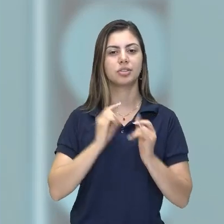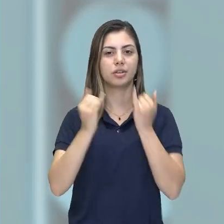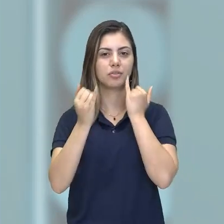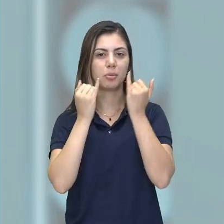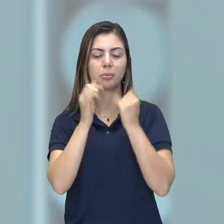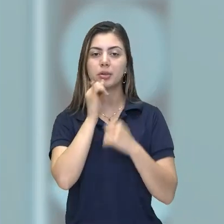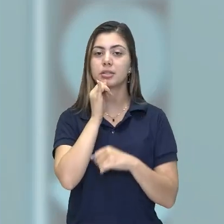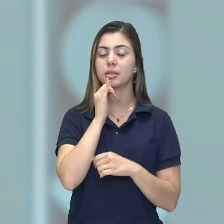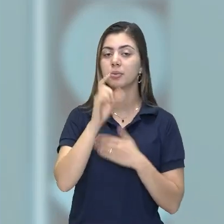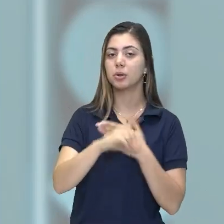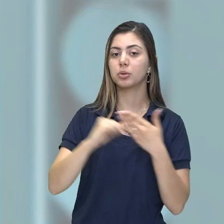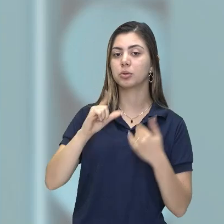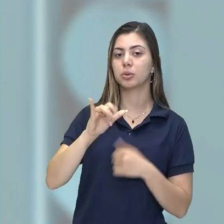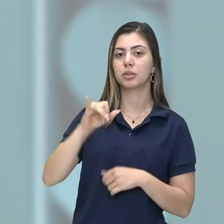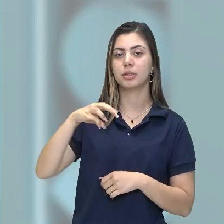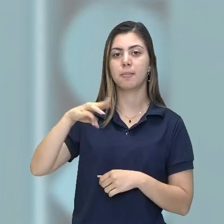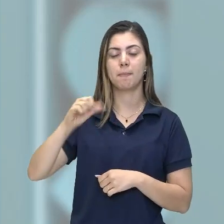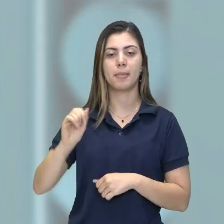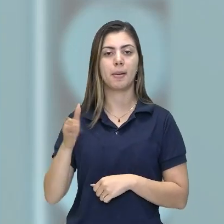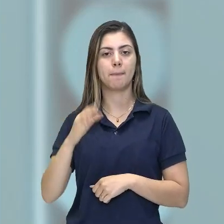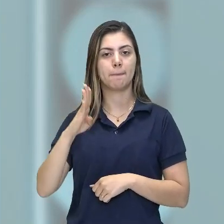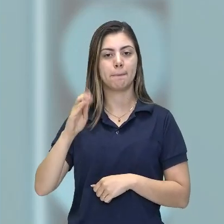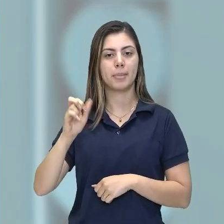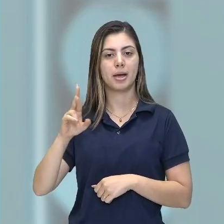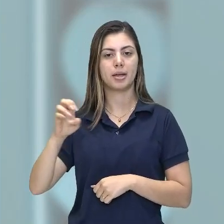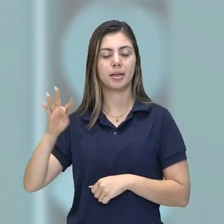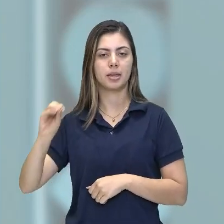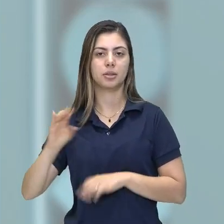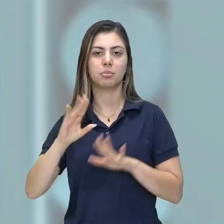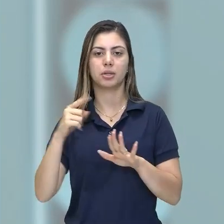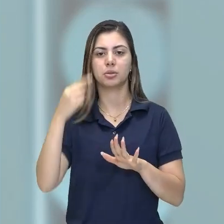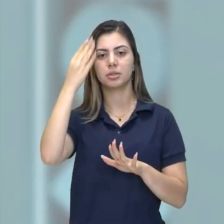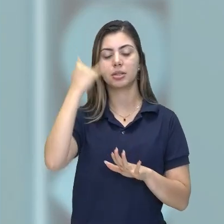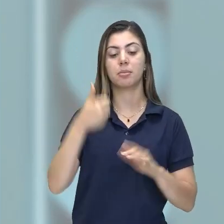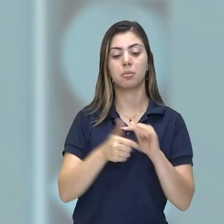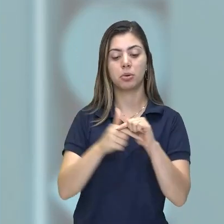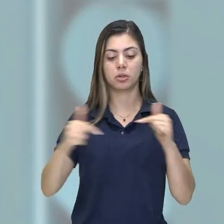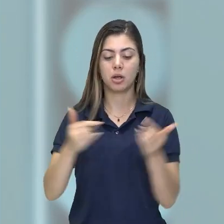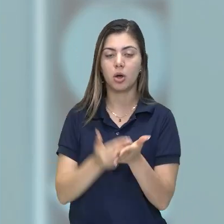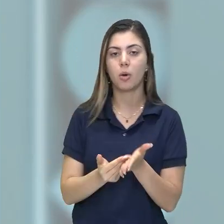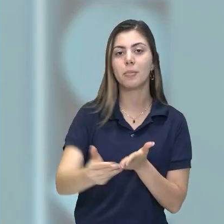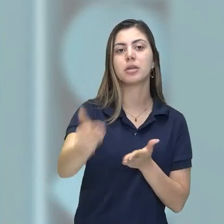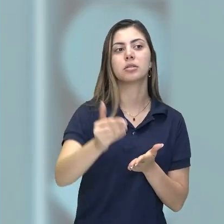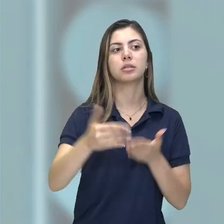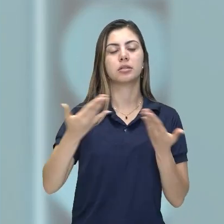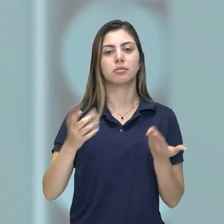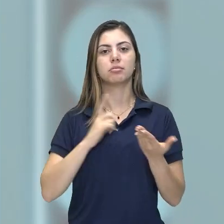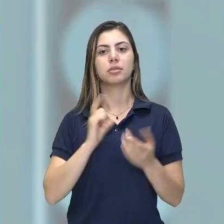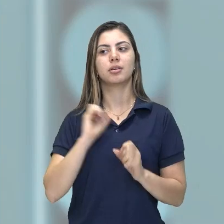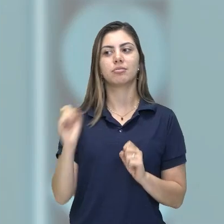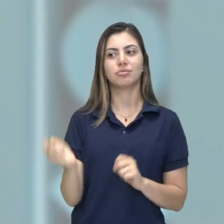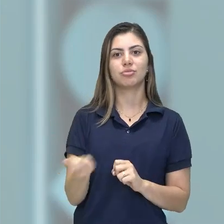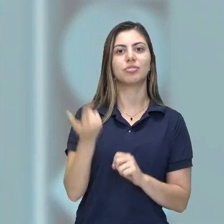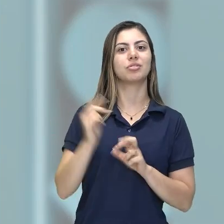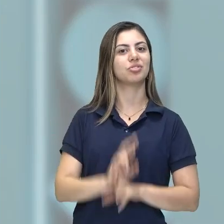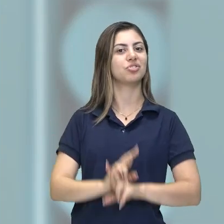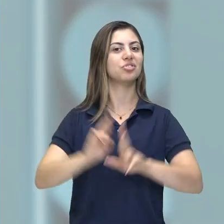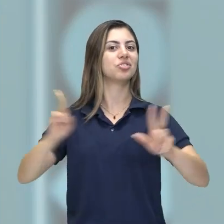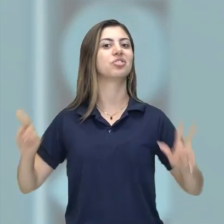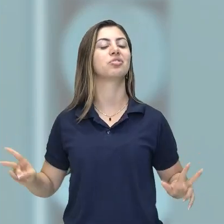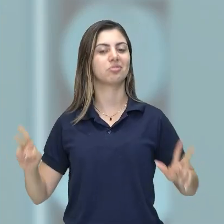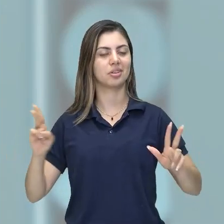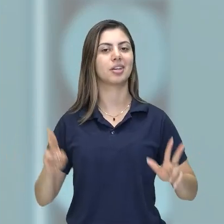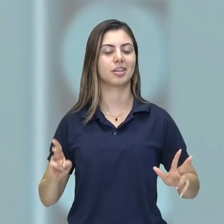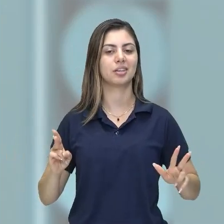exemplo, essa figura. É claro que os modernistas vão potencializar e vão chocar por aquilo que eles farão,